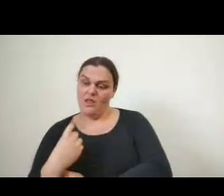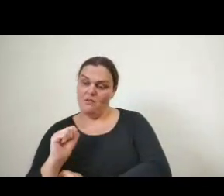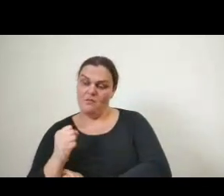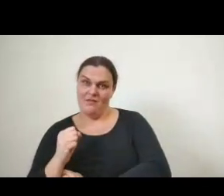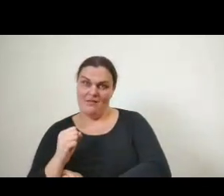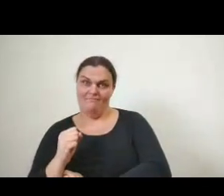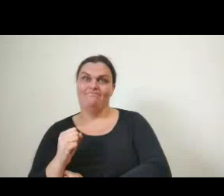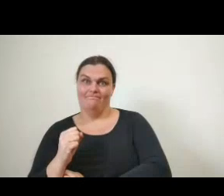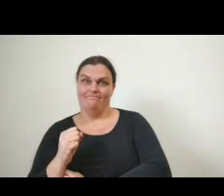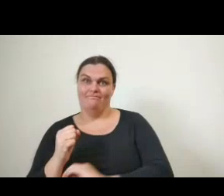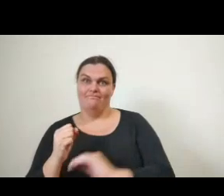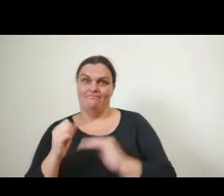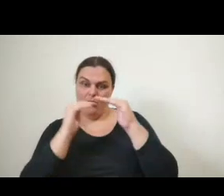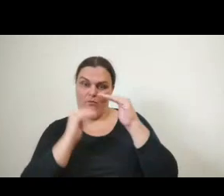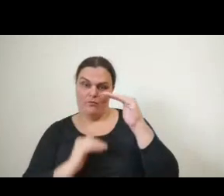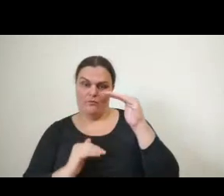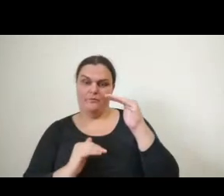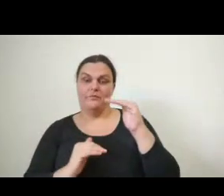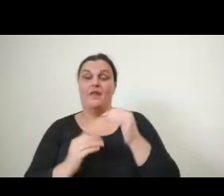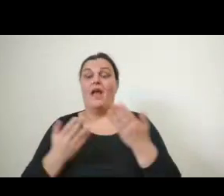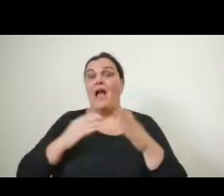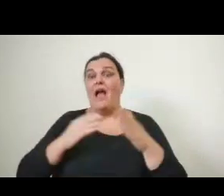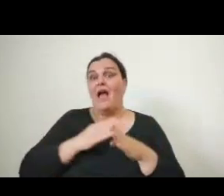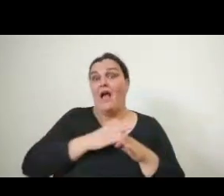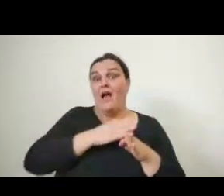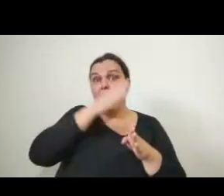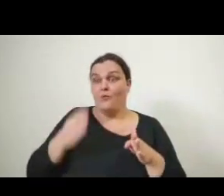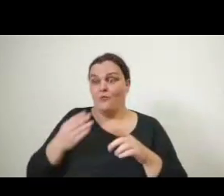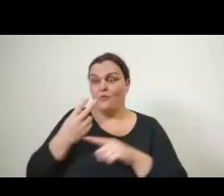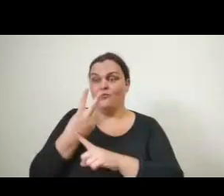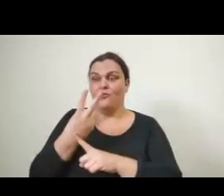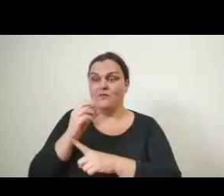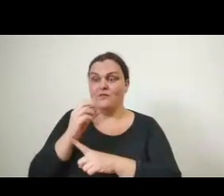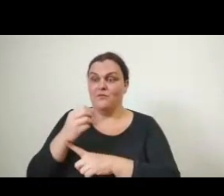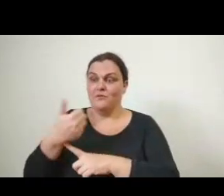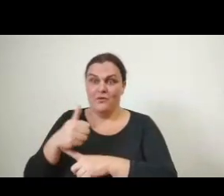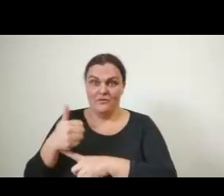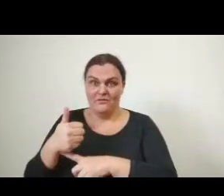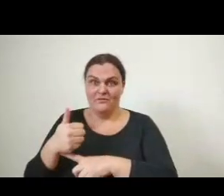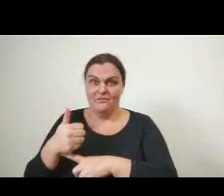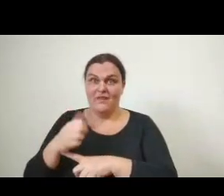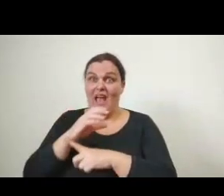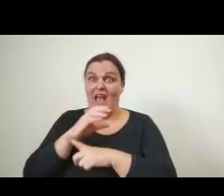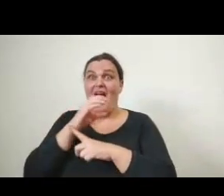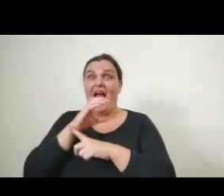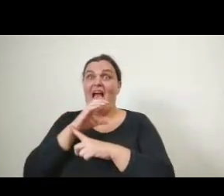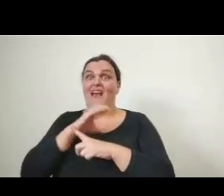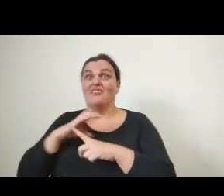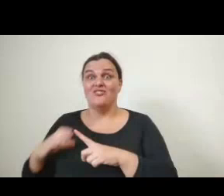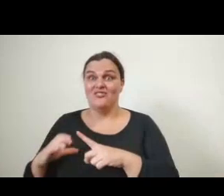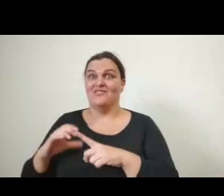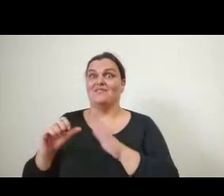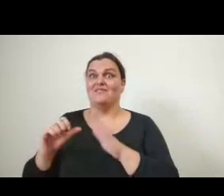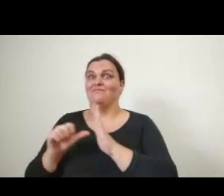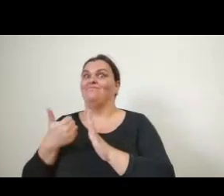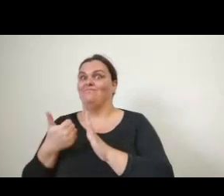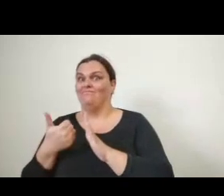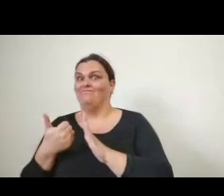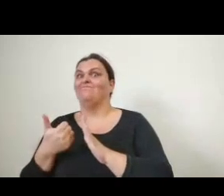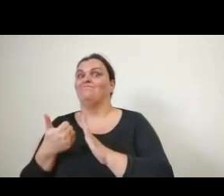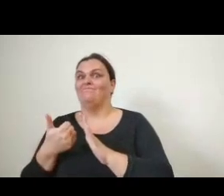Dados agora de 2011 mostram, né, a China em primeiro, né, a China ultrapassou os Estados Unidos